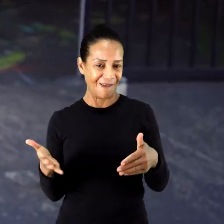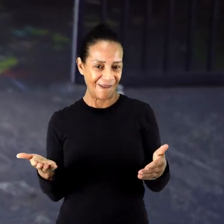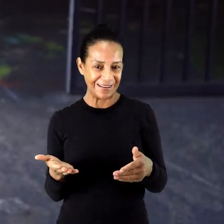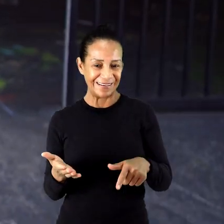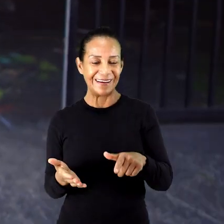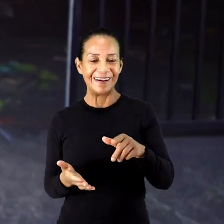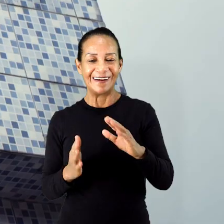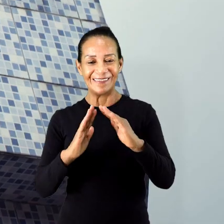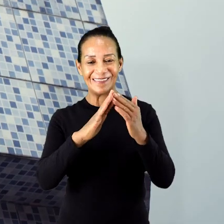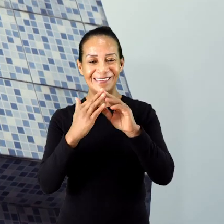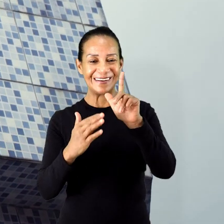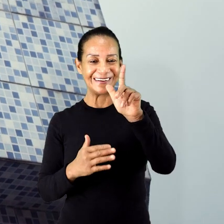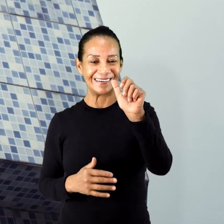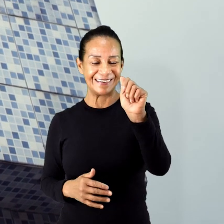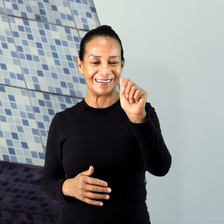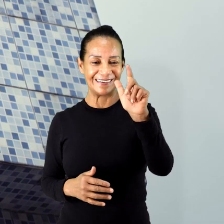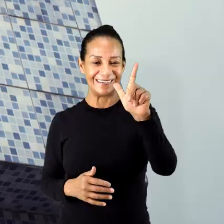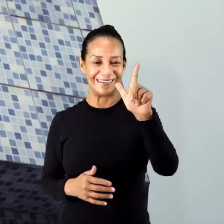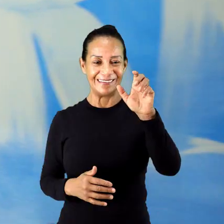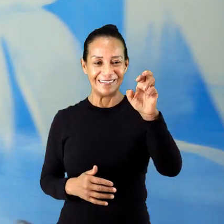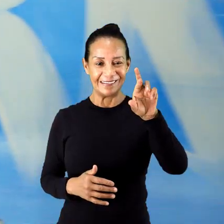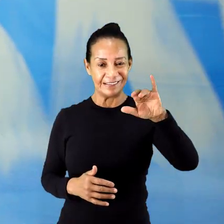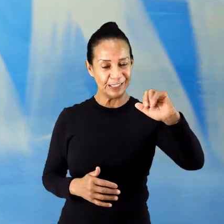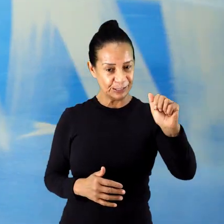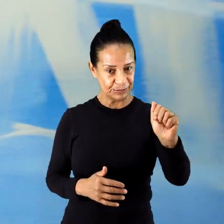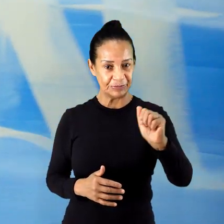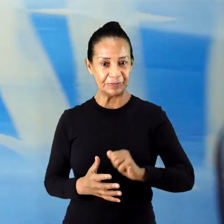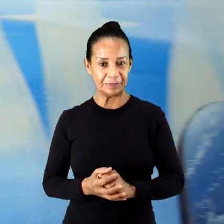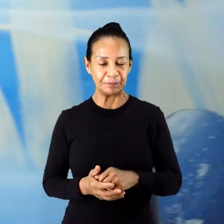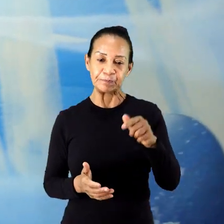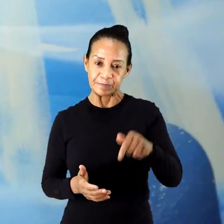Nós estamos aqui agora na Favela Galeria.